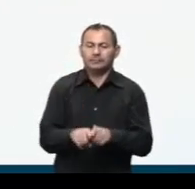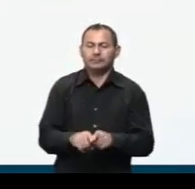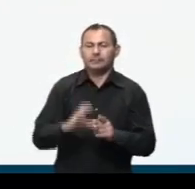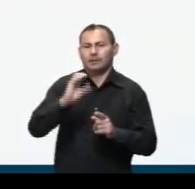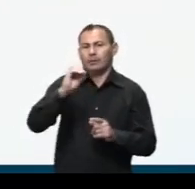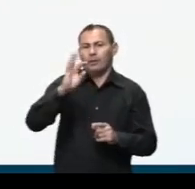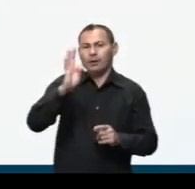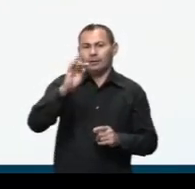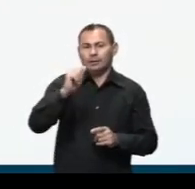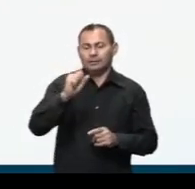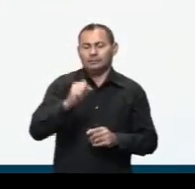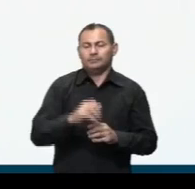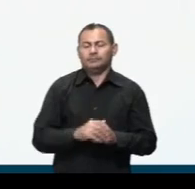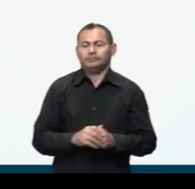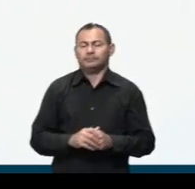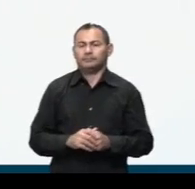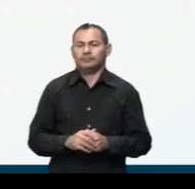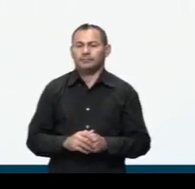as cotas